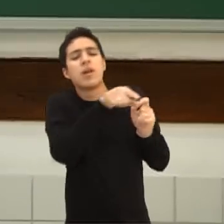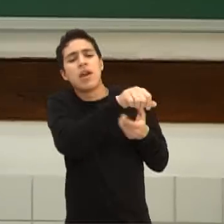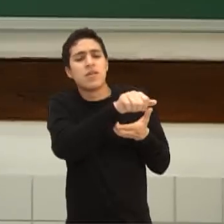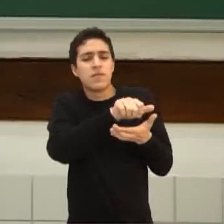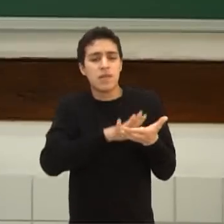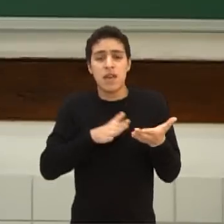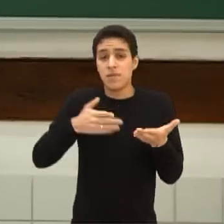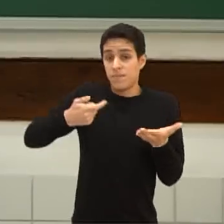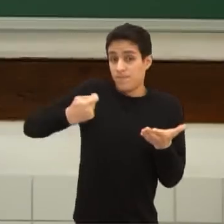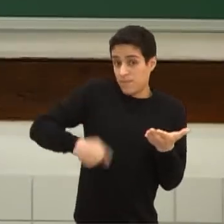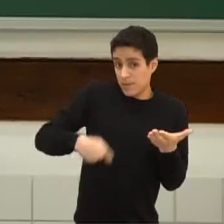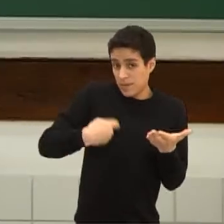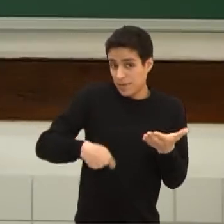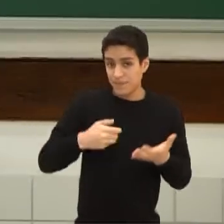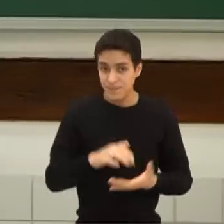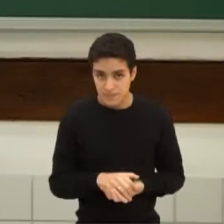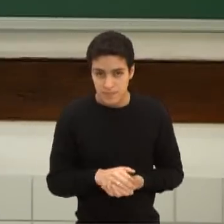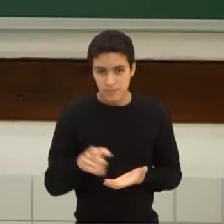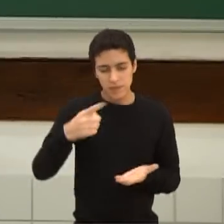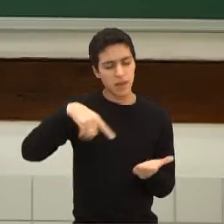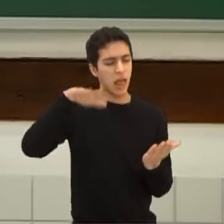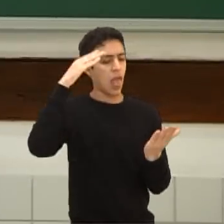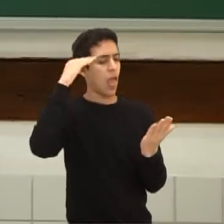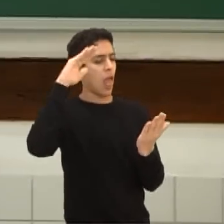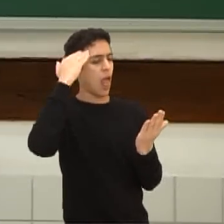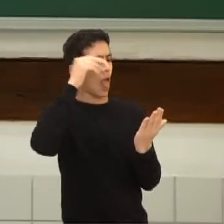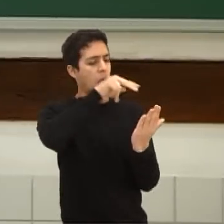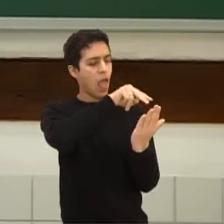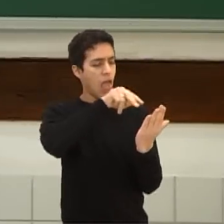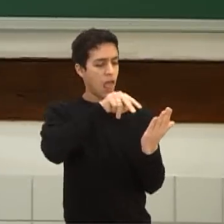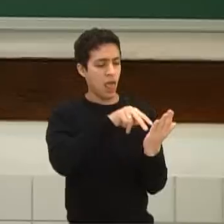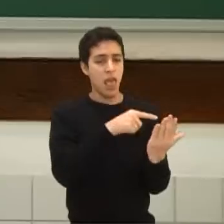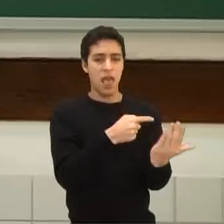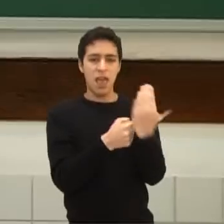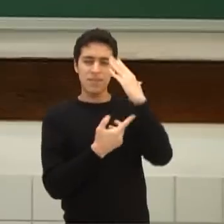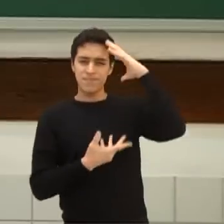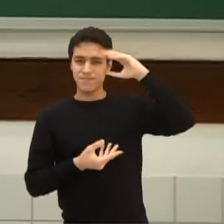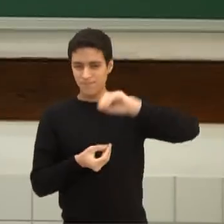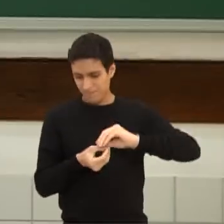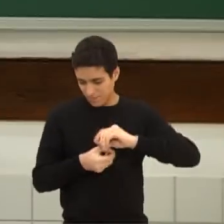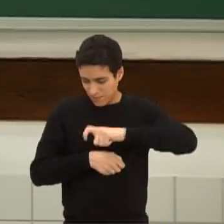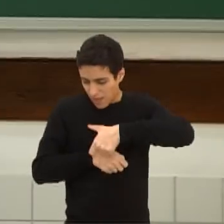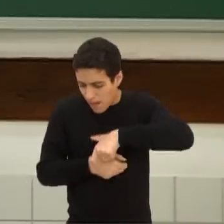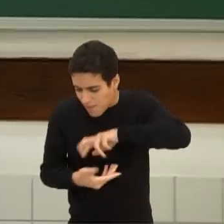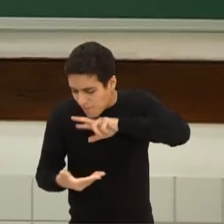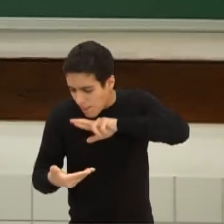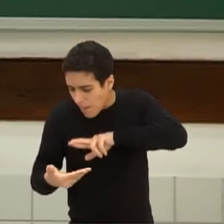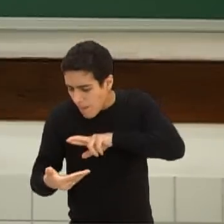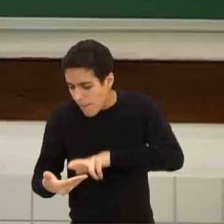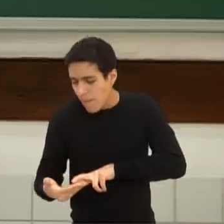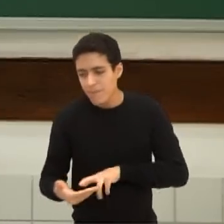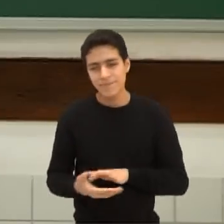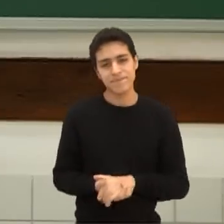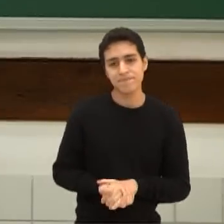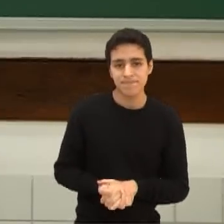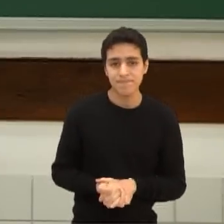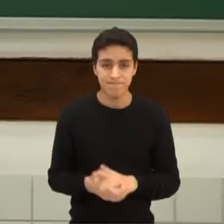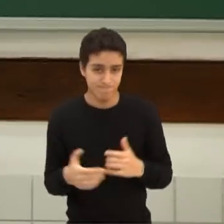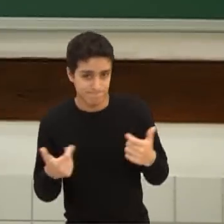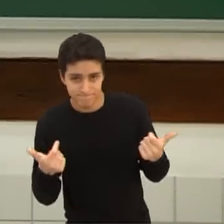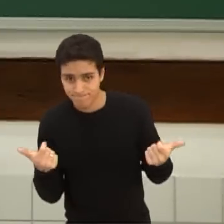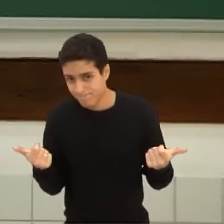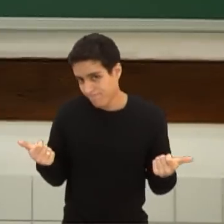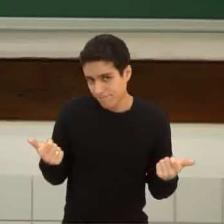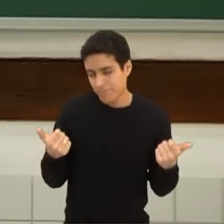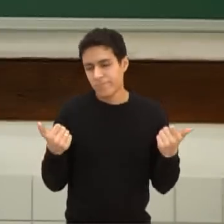pedindo. E essa interpretação é o que vai fazer toda a diferença na hora de vocês resolverem um exercício, tá bom?